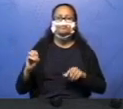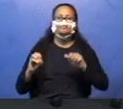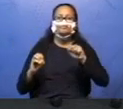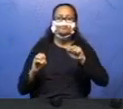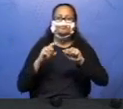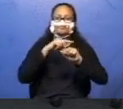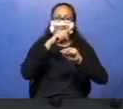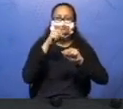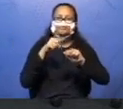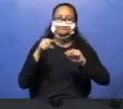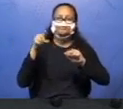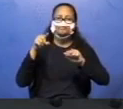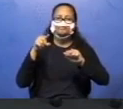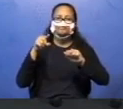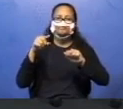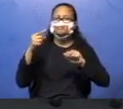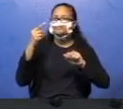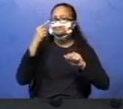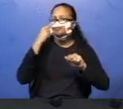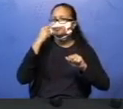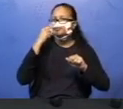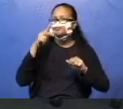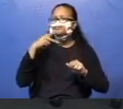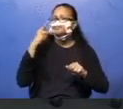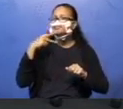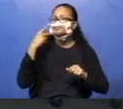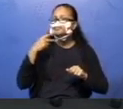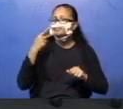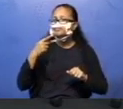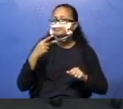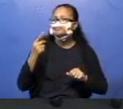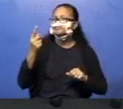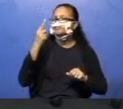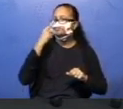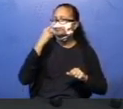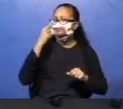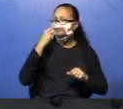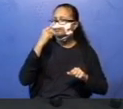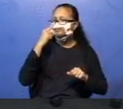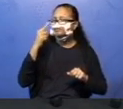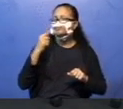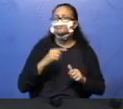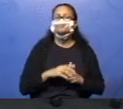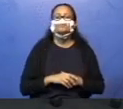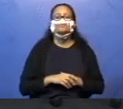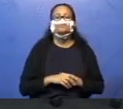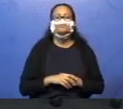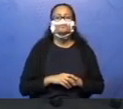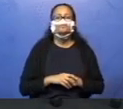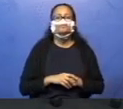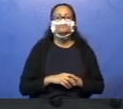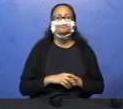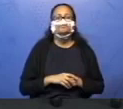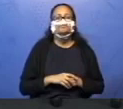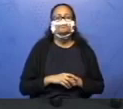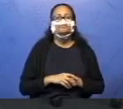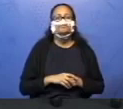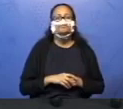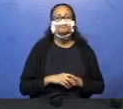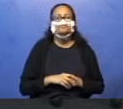falo como se fosse a Pops do Chaves, lembra? Com a voz fanha, é assim que sai a minha